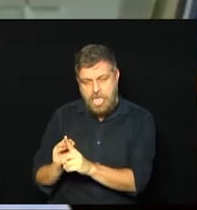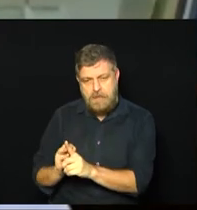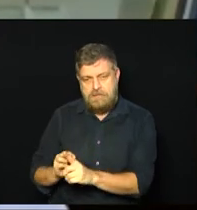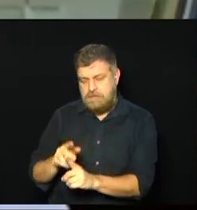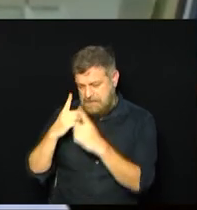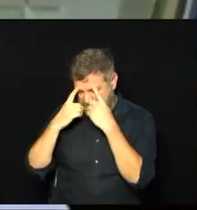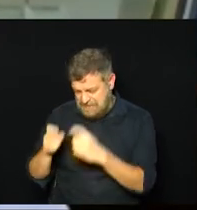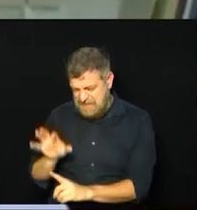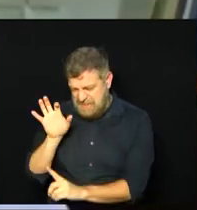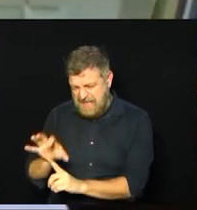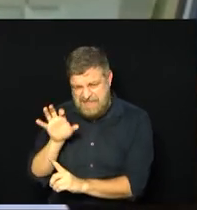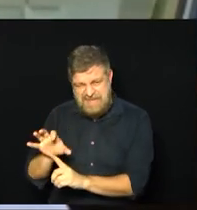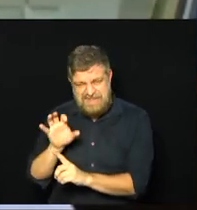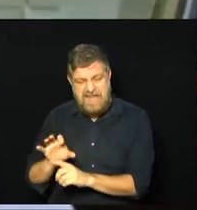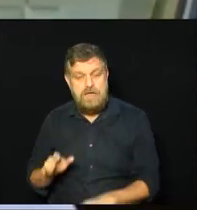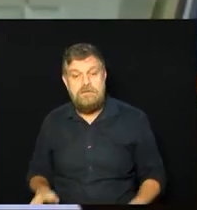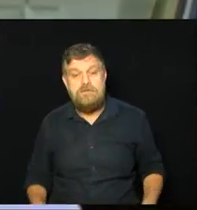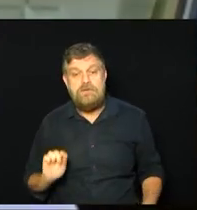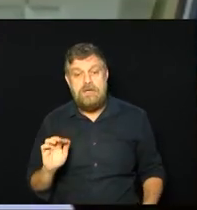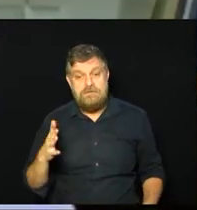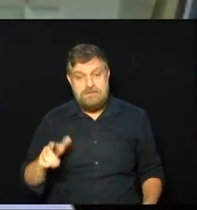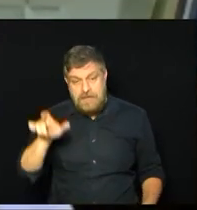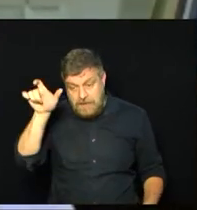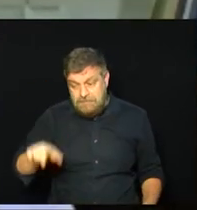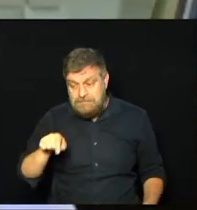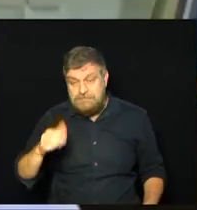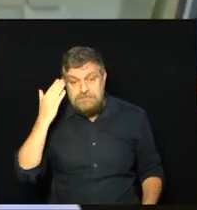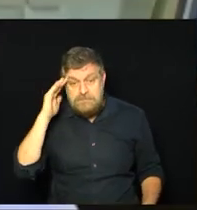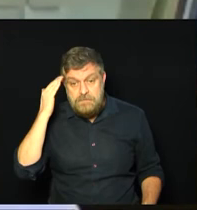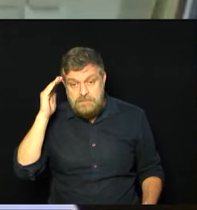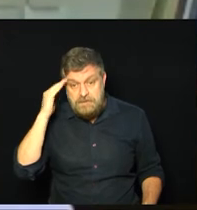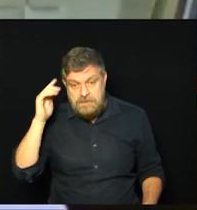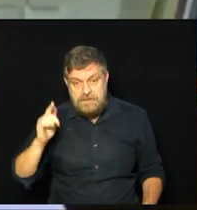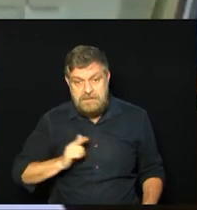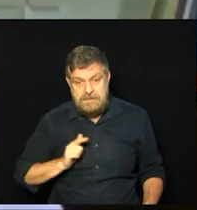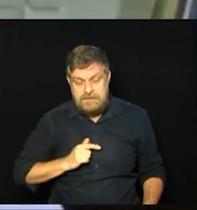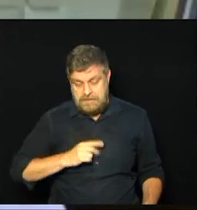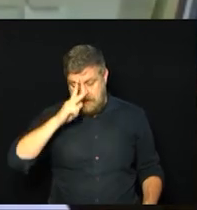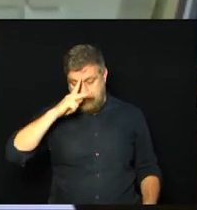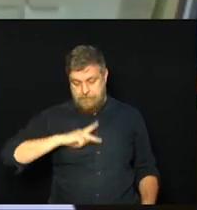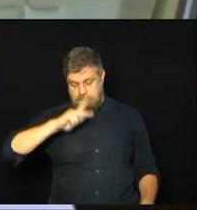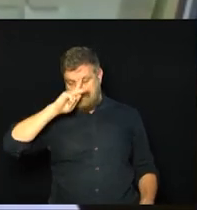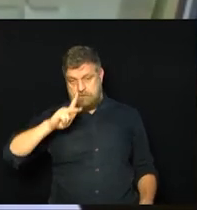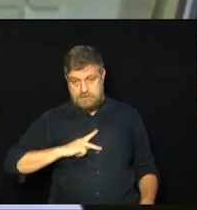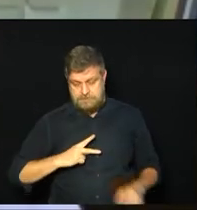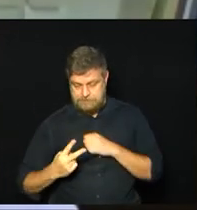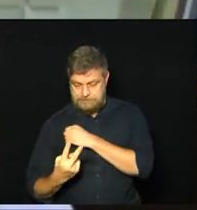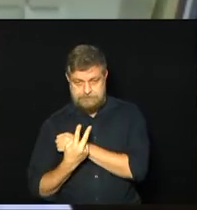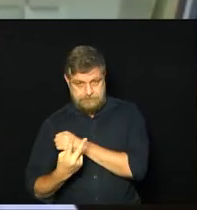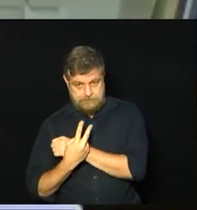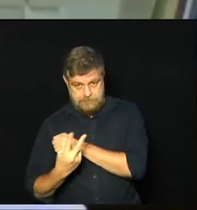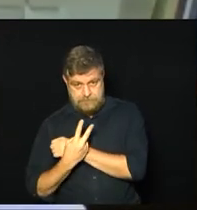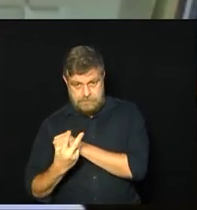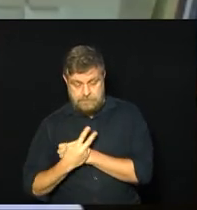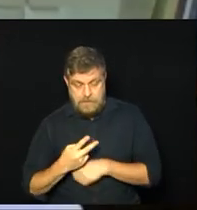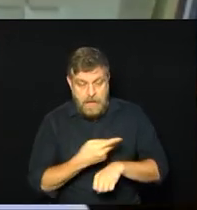ou psicológico, ou emocional, precisa entender que além de se proteger, de ter o dever de